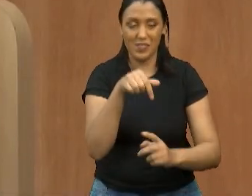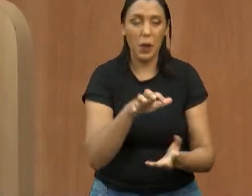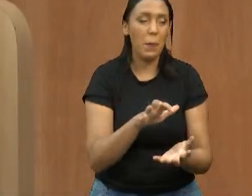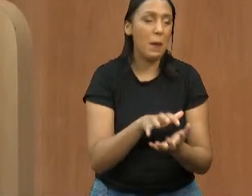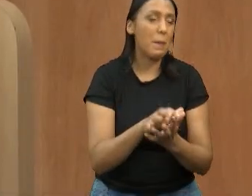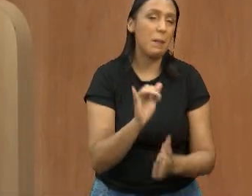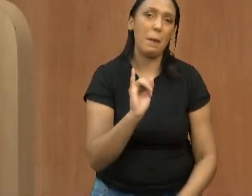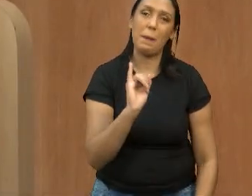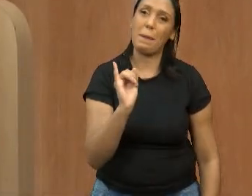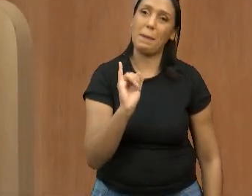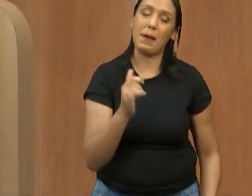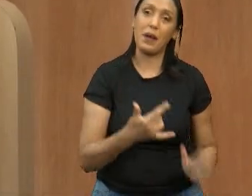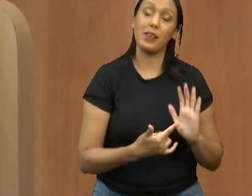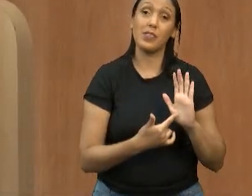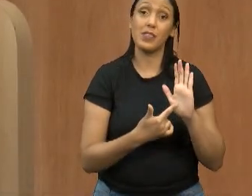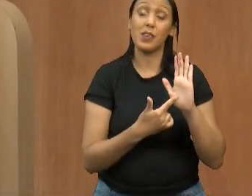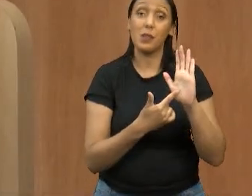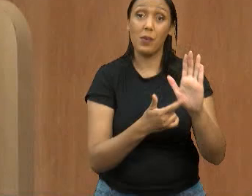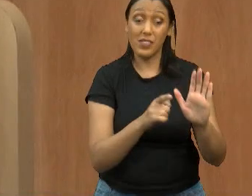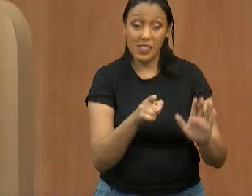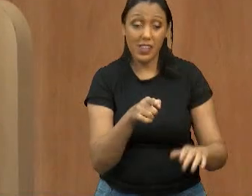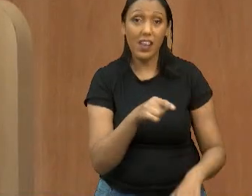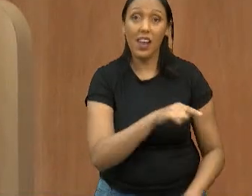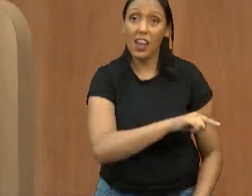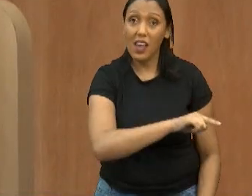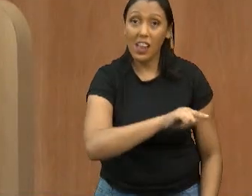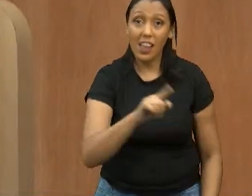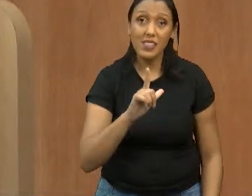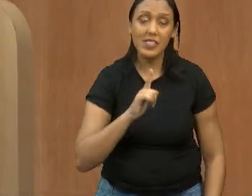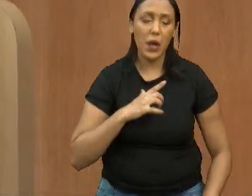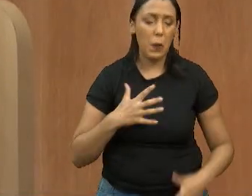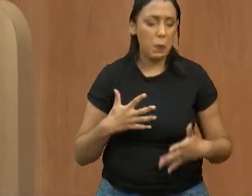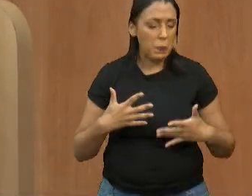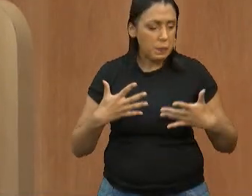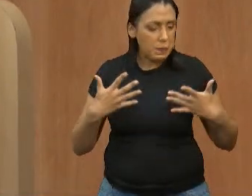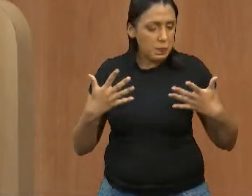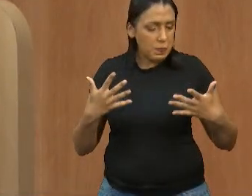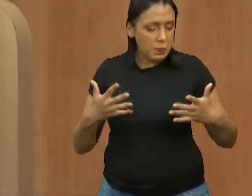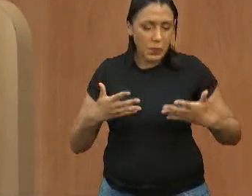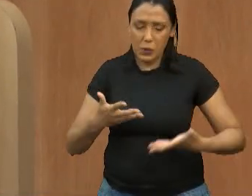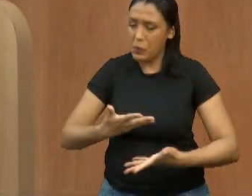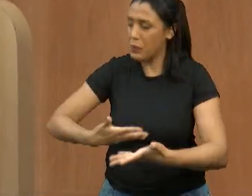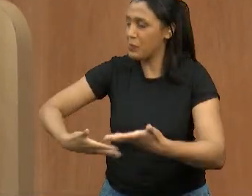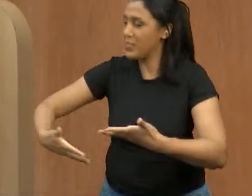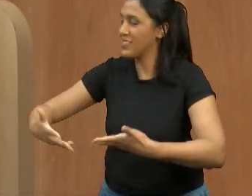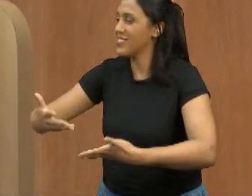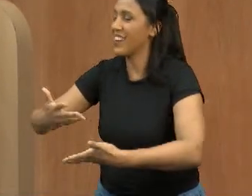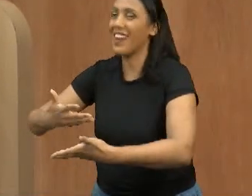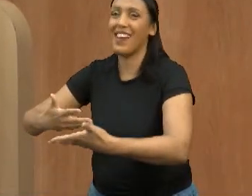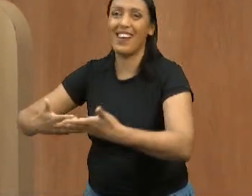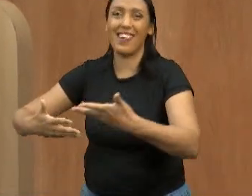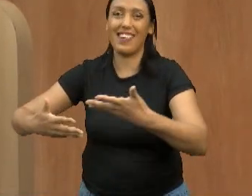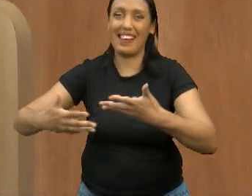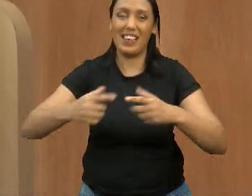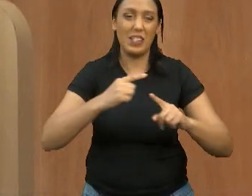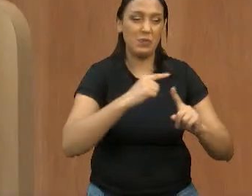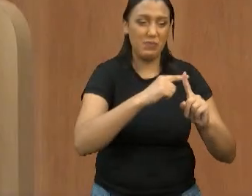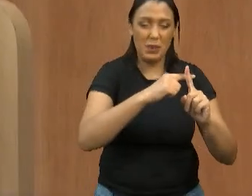impactando positivamente na vida de cada munícipe. Parabéns a cada um de